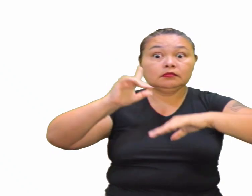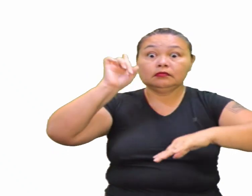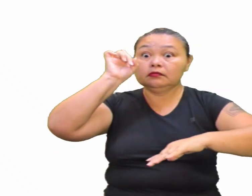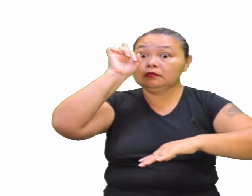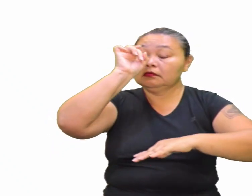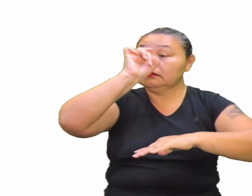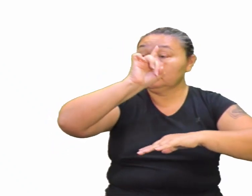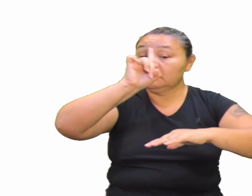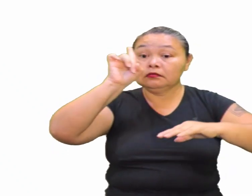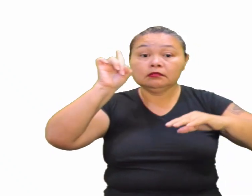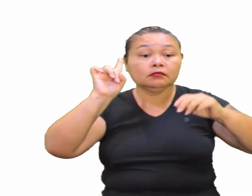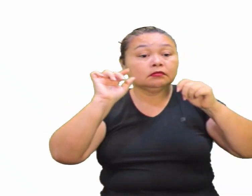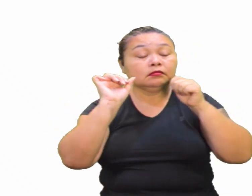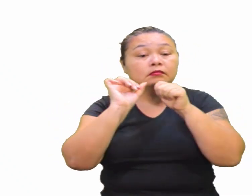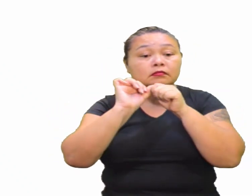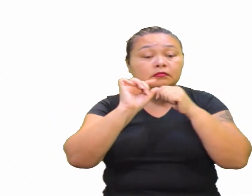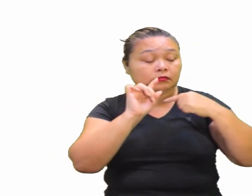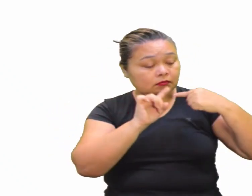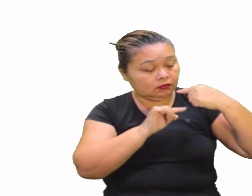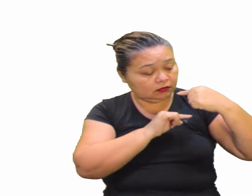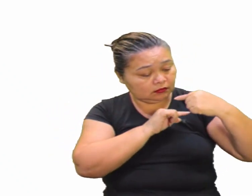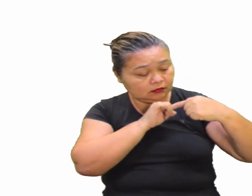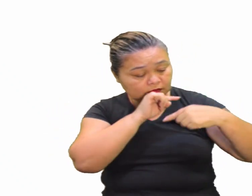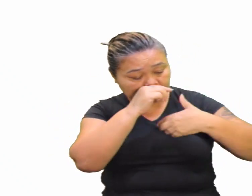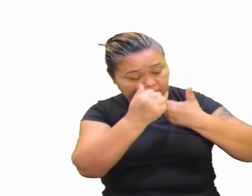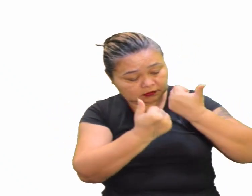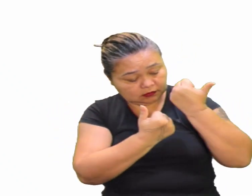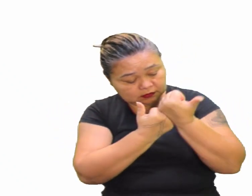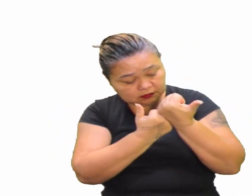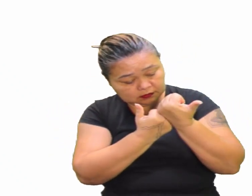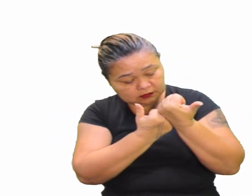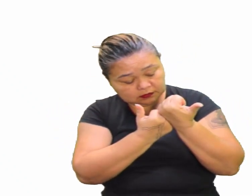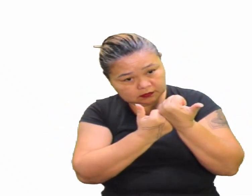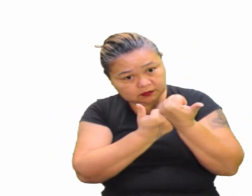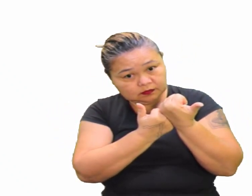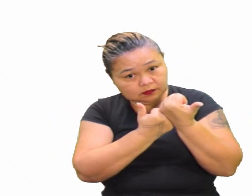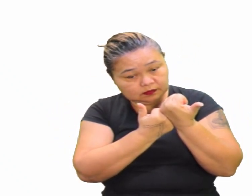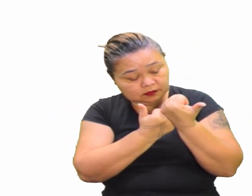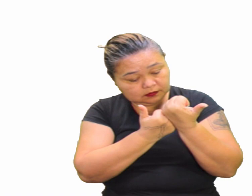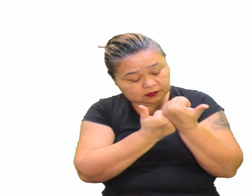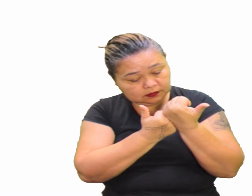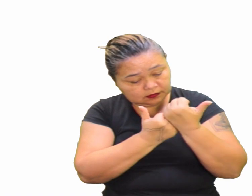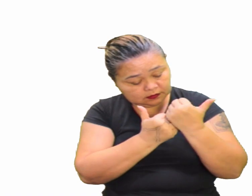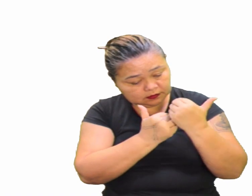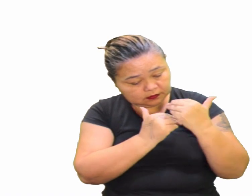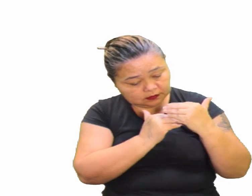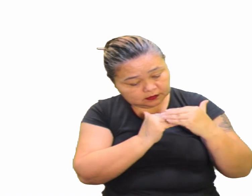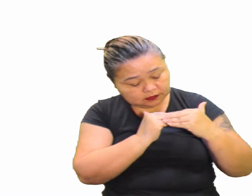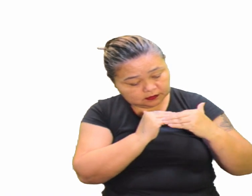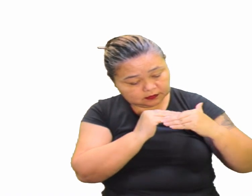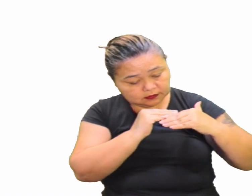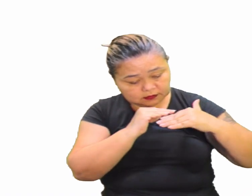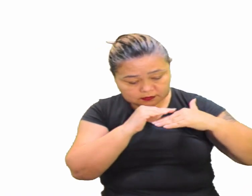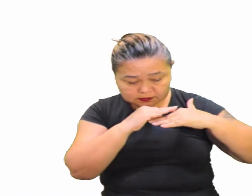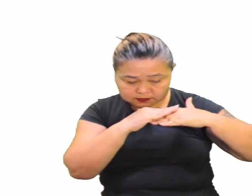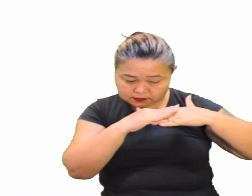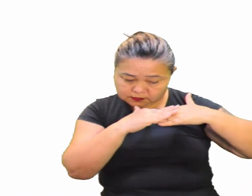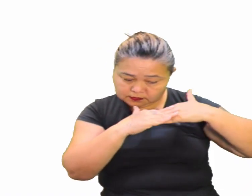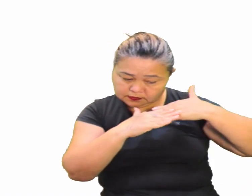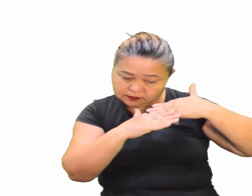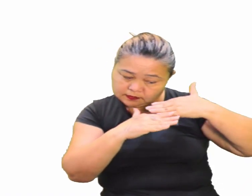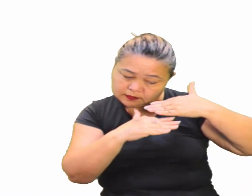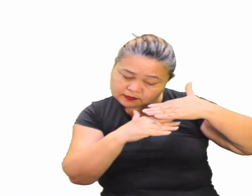mais complexas. Elas não, essa palavra substituição está no sentido de elas vão ficando mais,